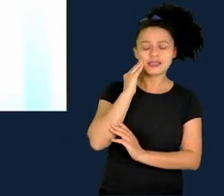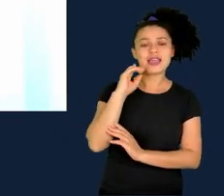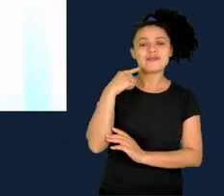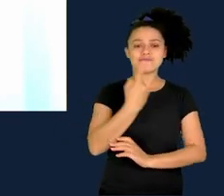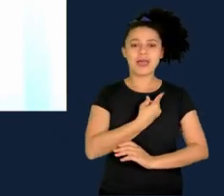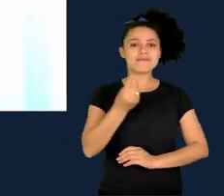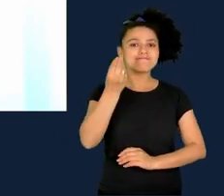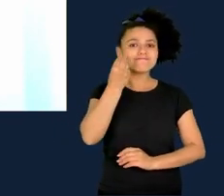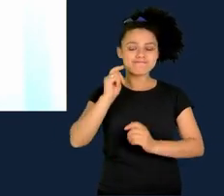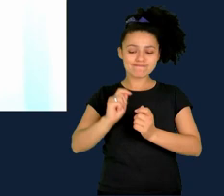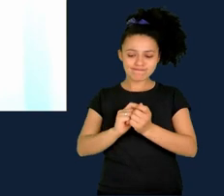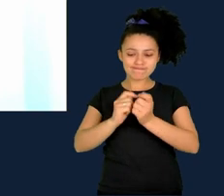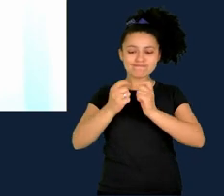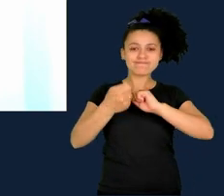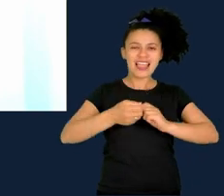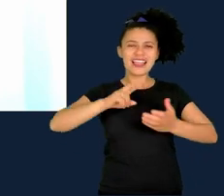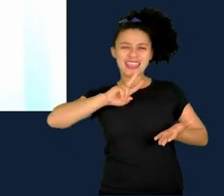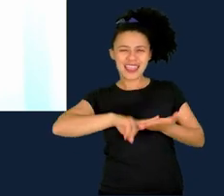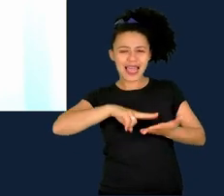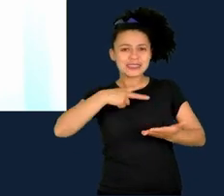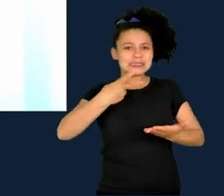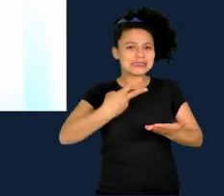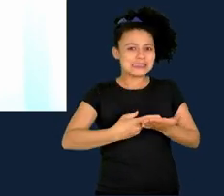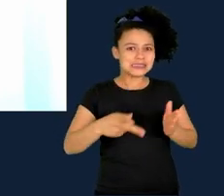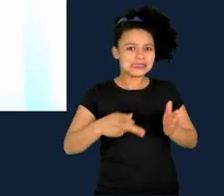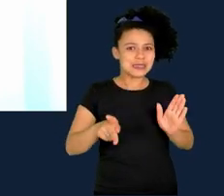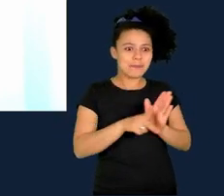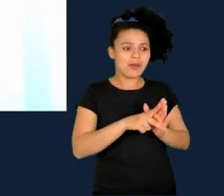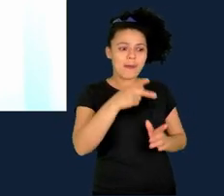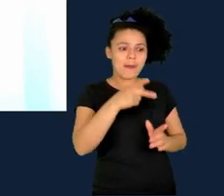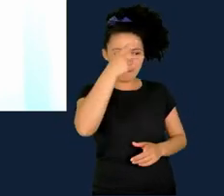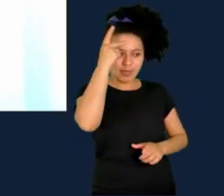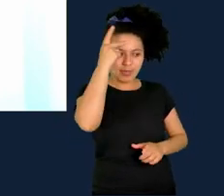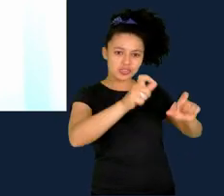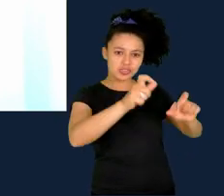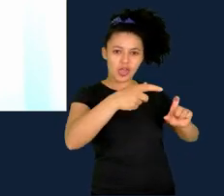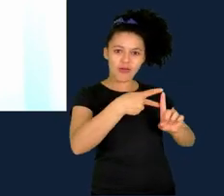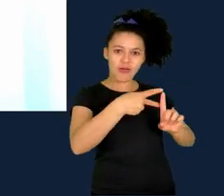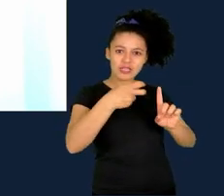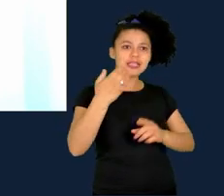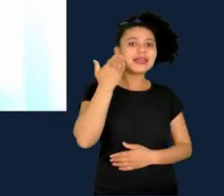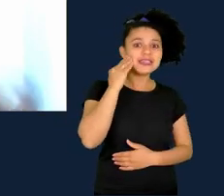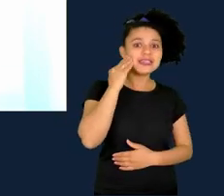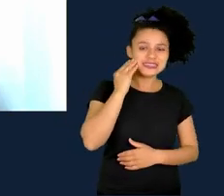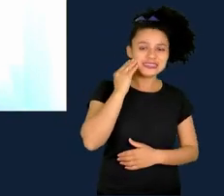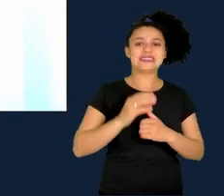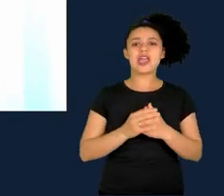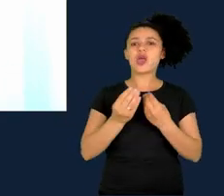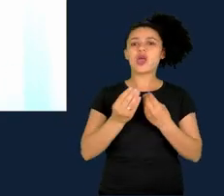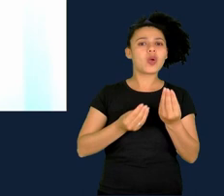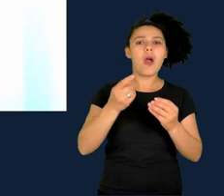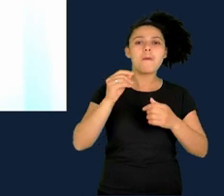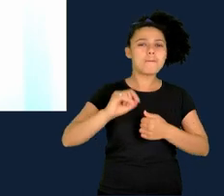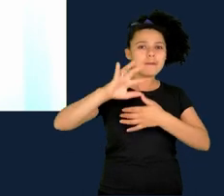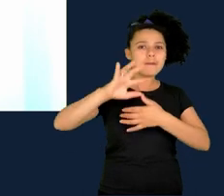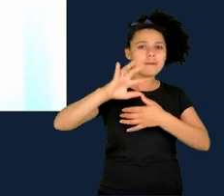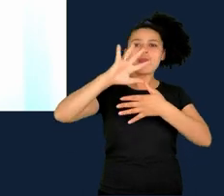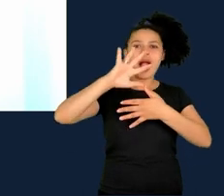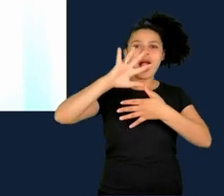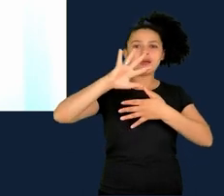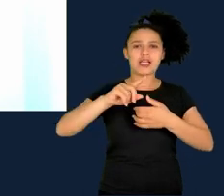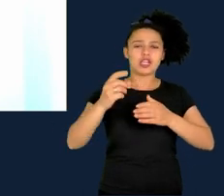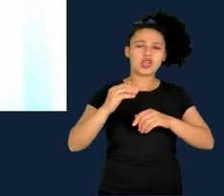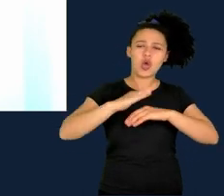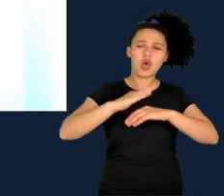de alguma forma, traduzir na língua indígena para eles entenderem esses mapas, né, que são